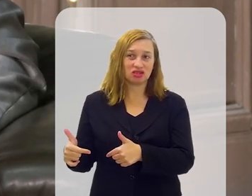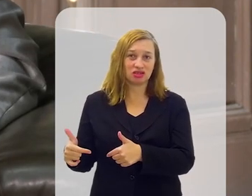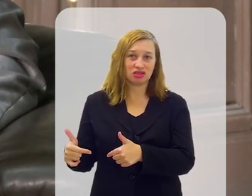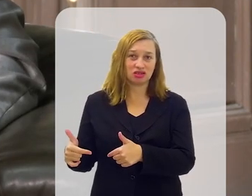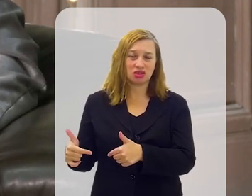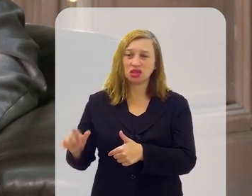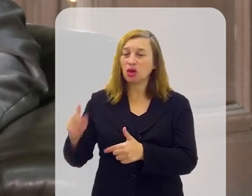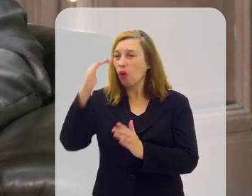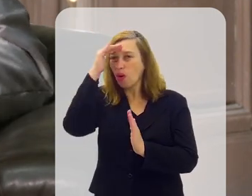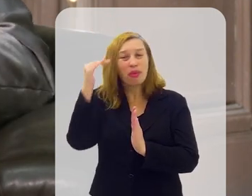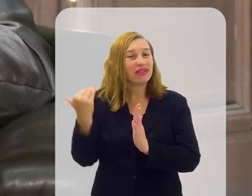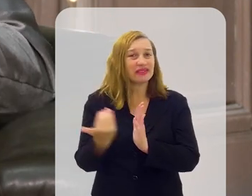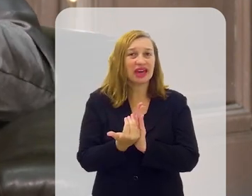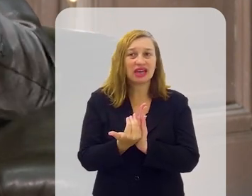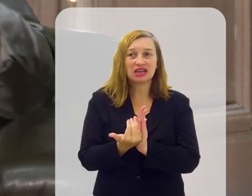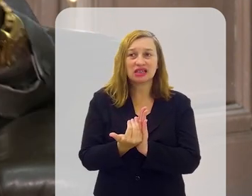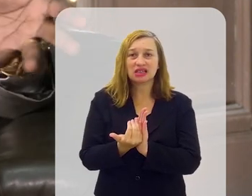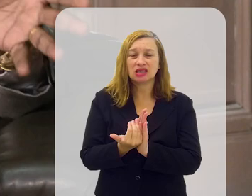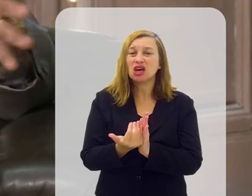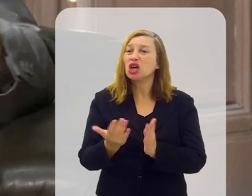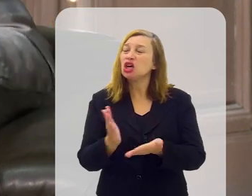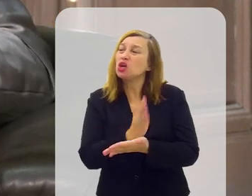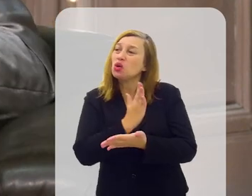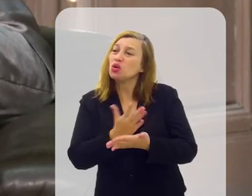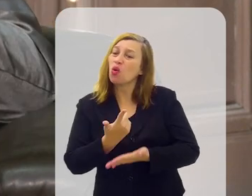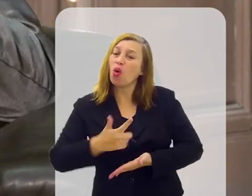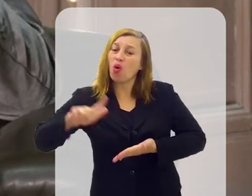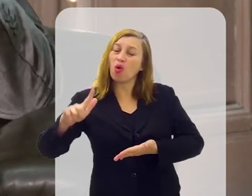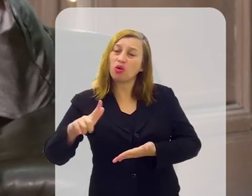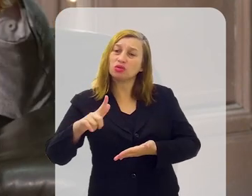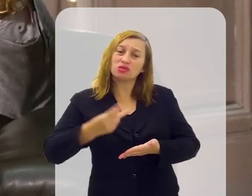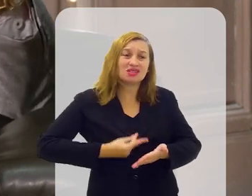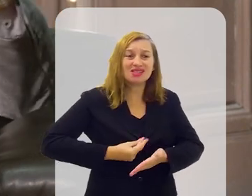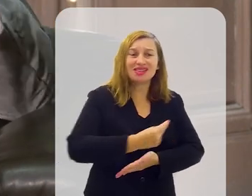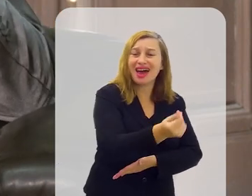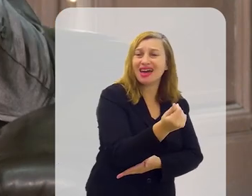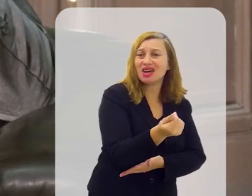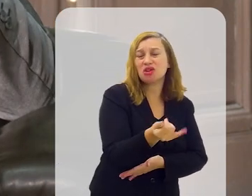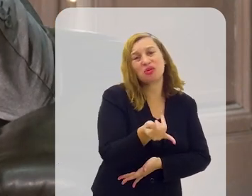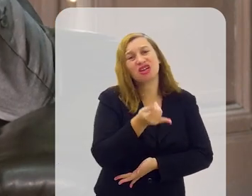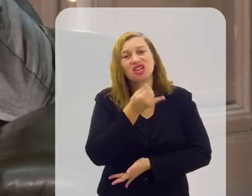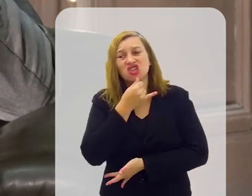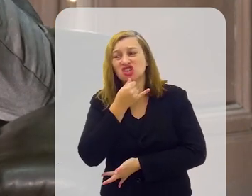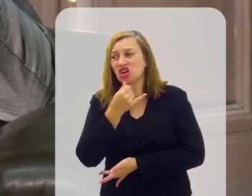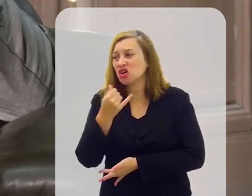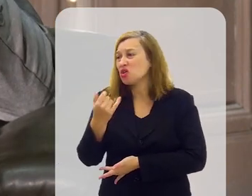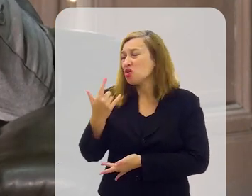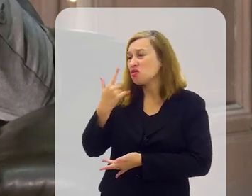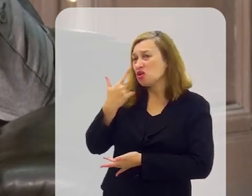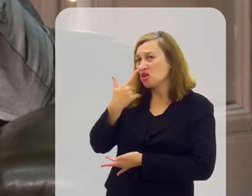né? Muitos saíram porque se aborreceram, porque viram não sei o quê, porque